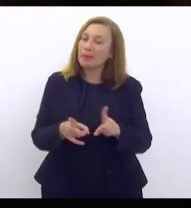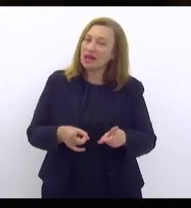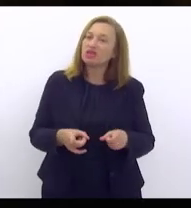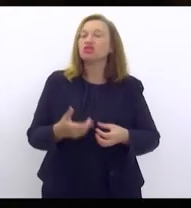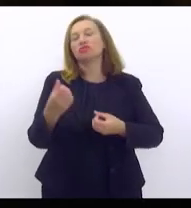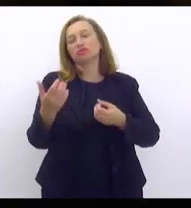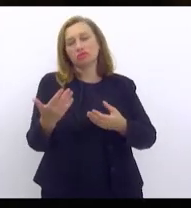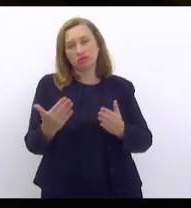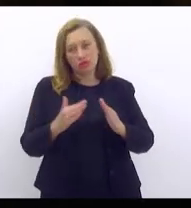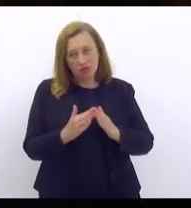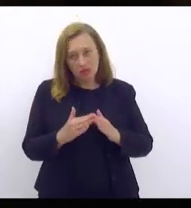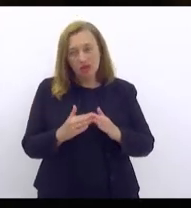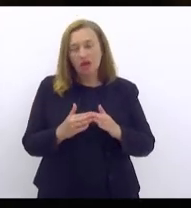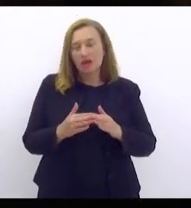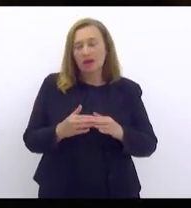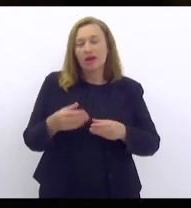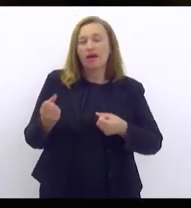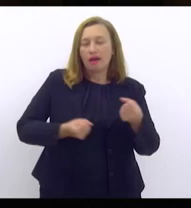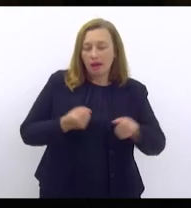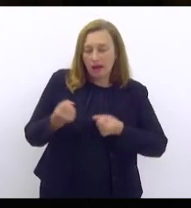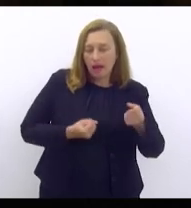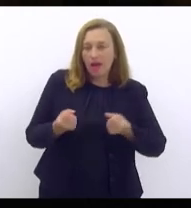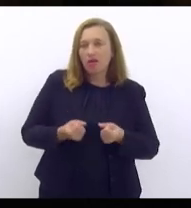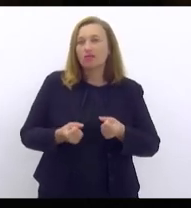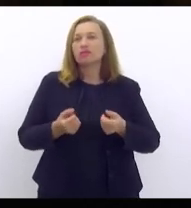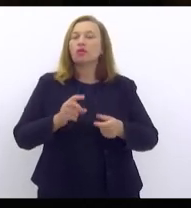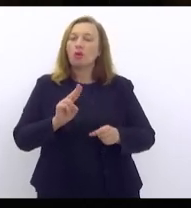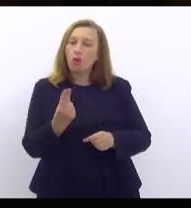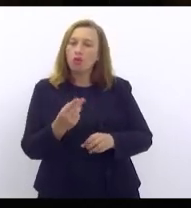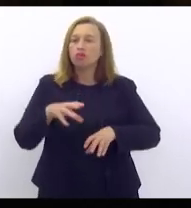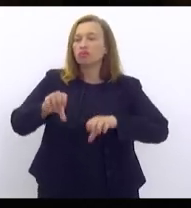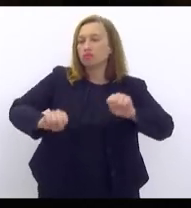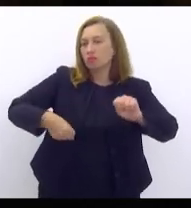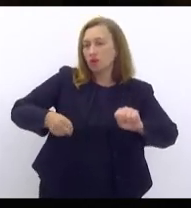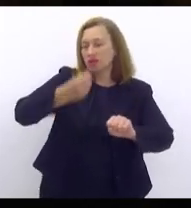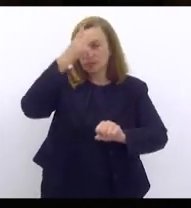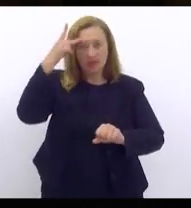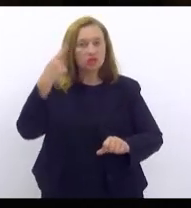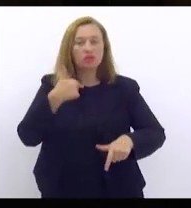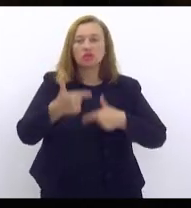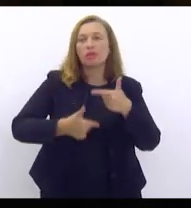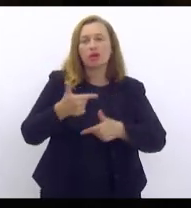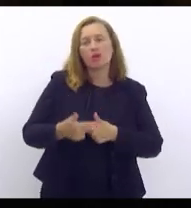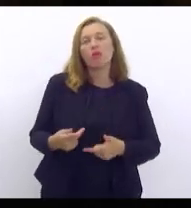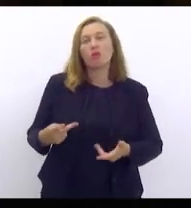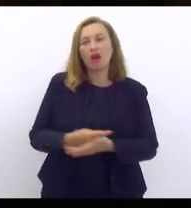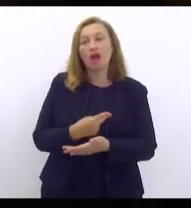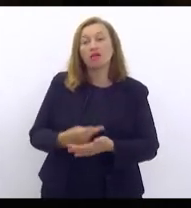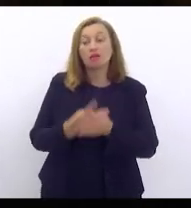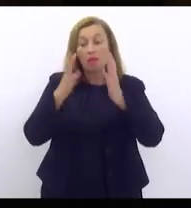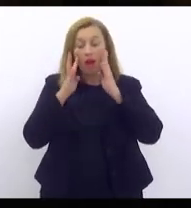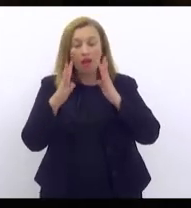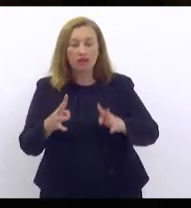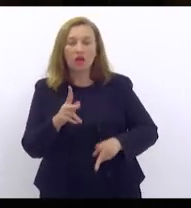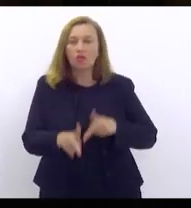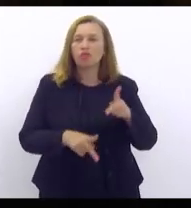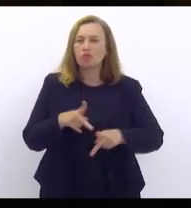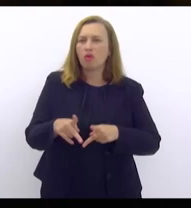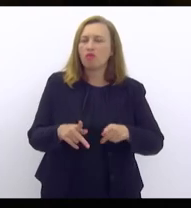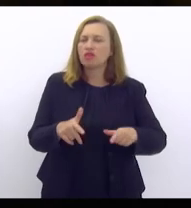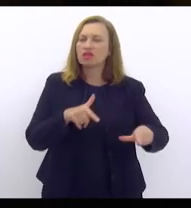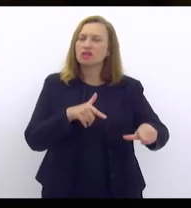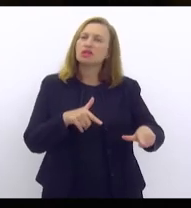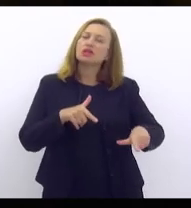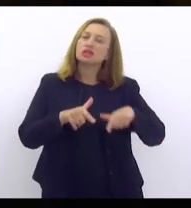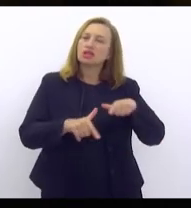de trabalhador. E quando Vossa Excelência, deputado Alan Lopes, fala dos prefeitos, nós temos que alertar a população que essas operações acontecem